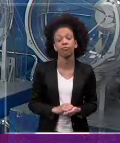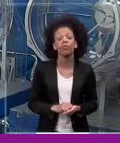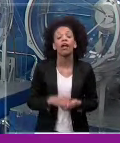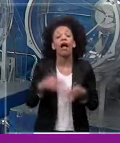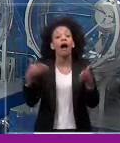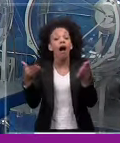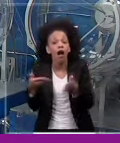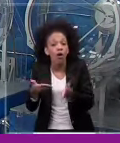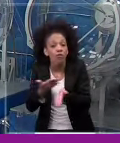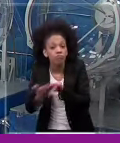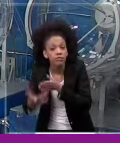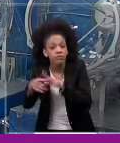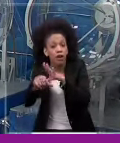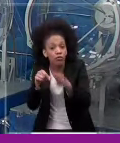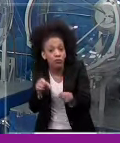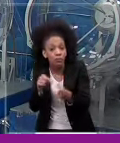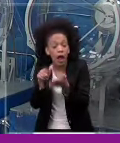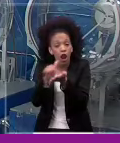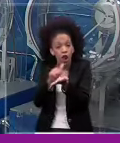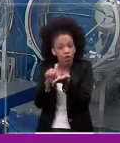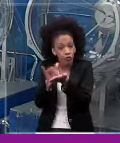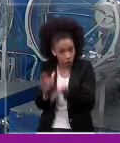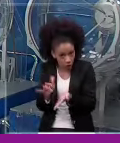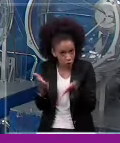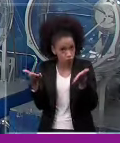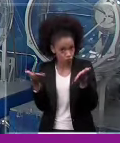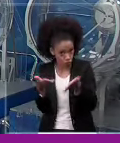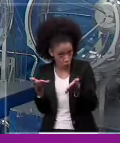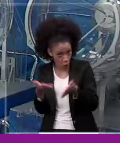Gente, começando agora o sorteio da Loto Fácil, concurso